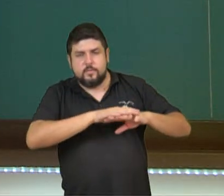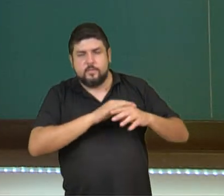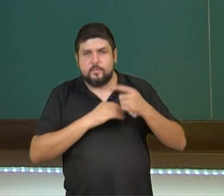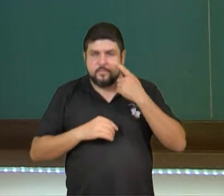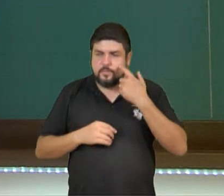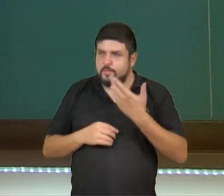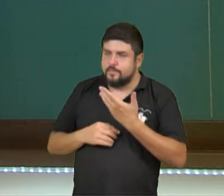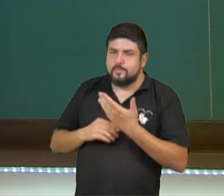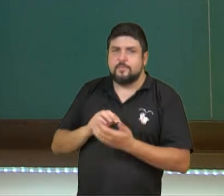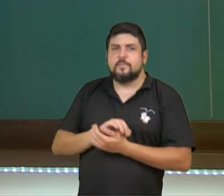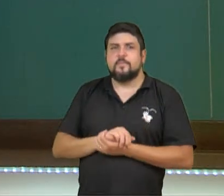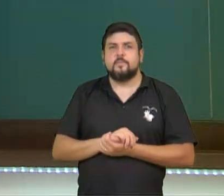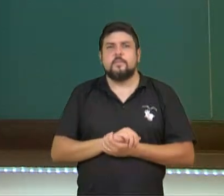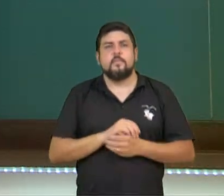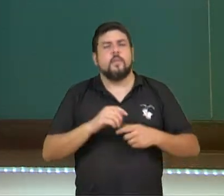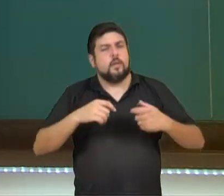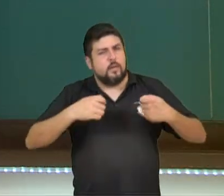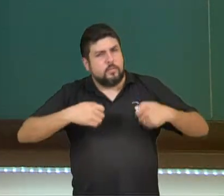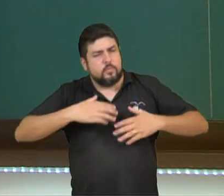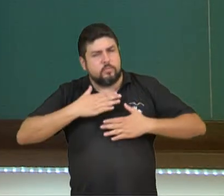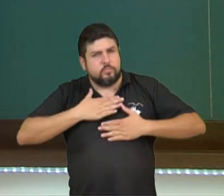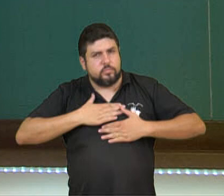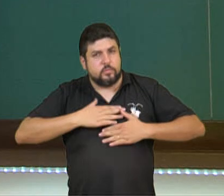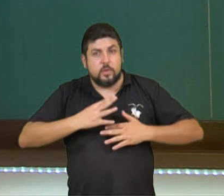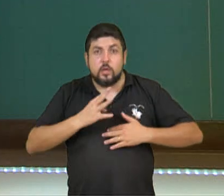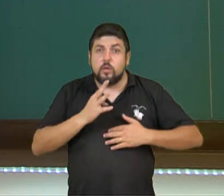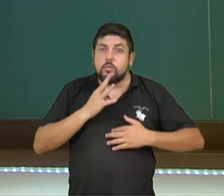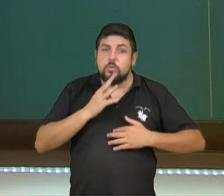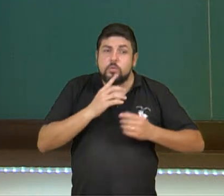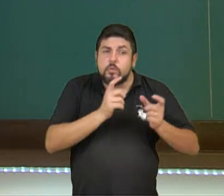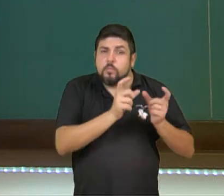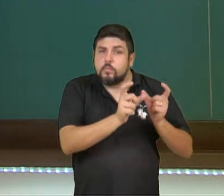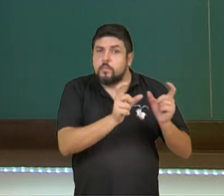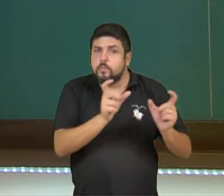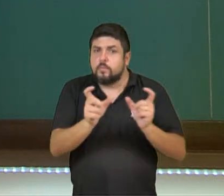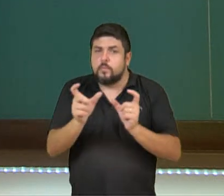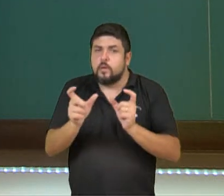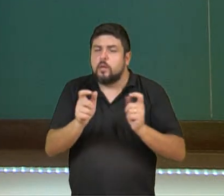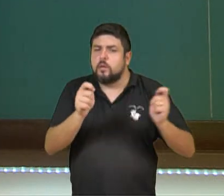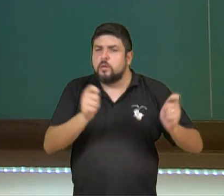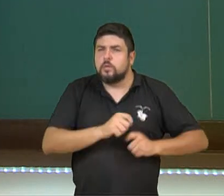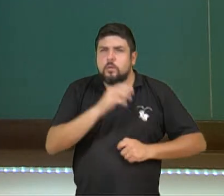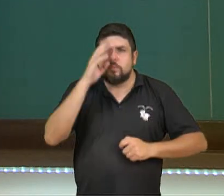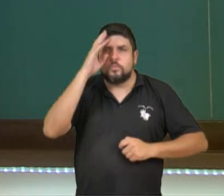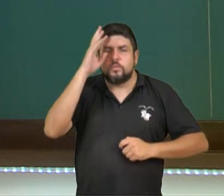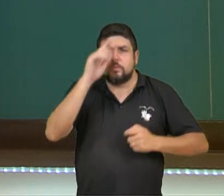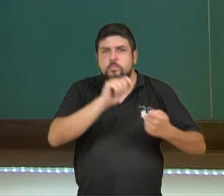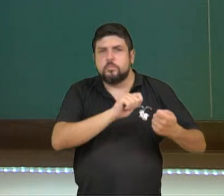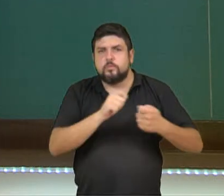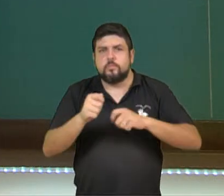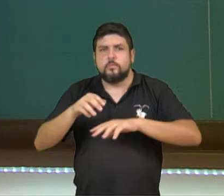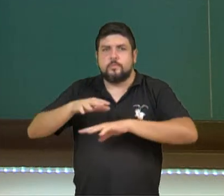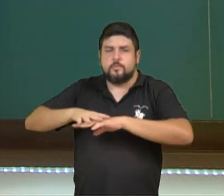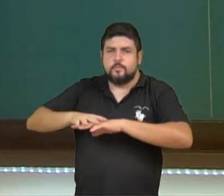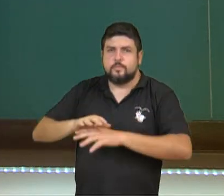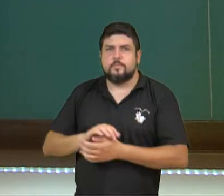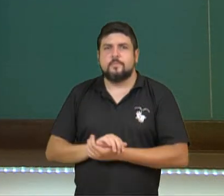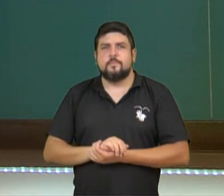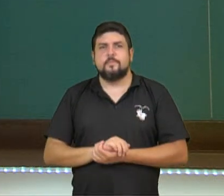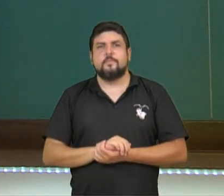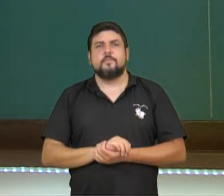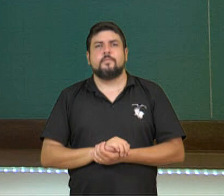né? Só que tem que ir devagar, palavra por palavra, ok? Aí a gente consegue representar algebricamente essa expressão,